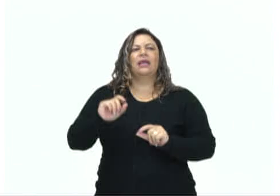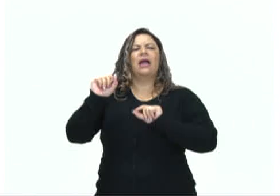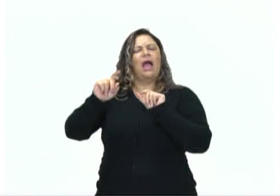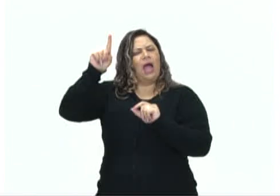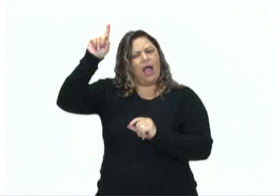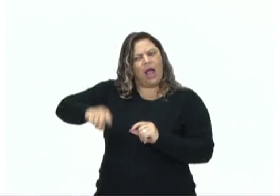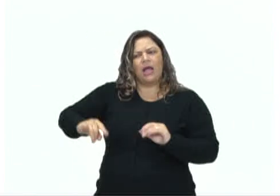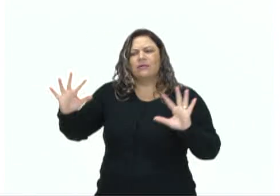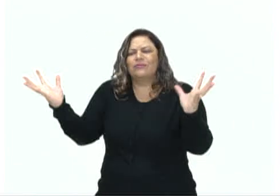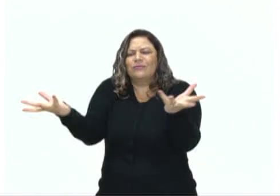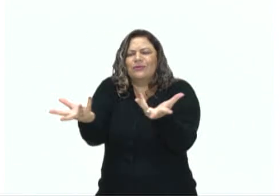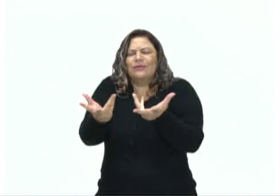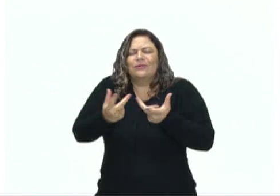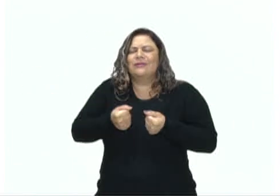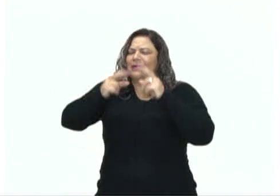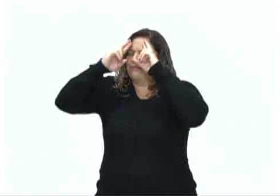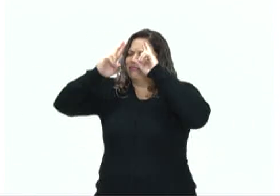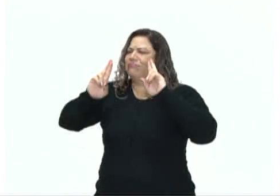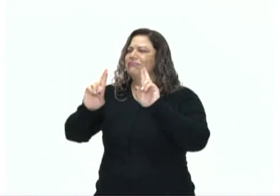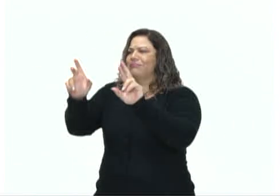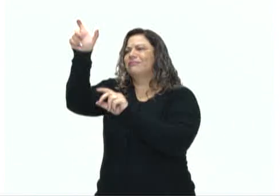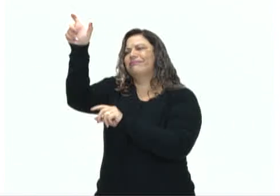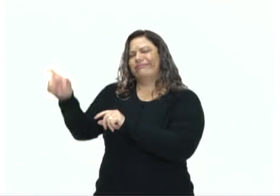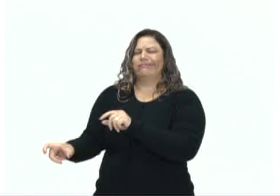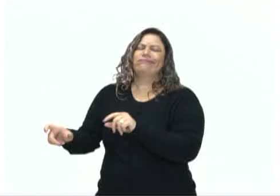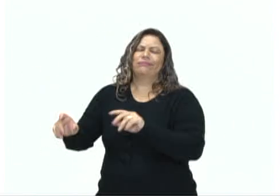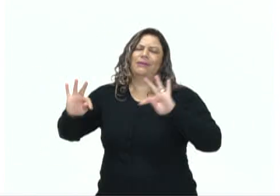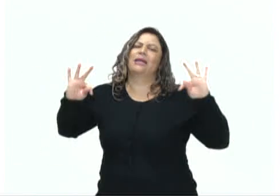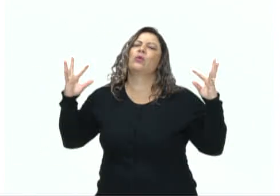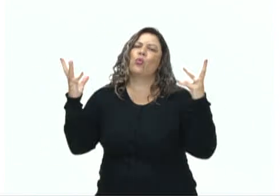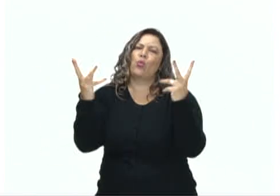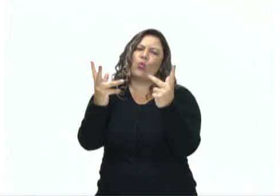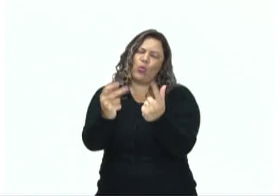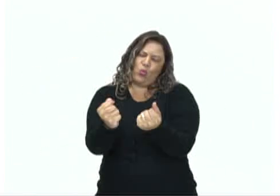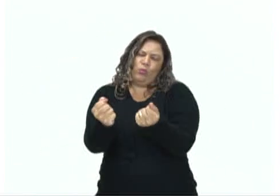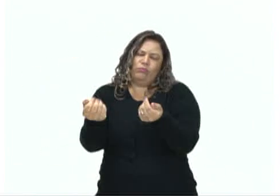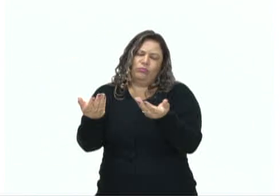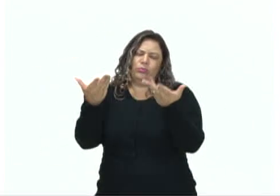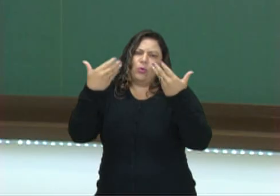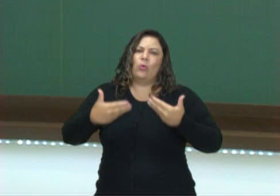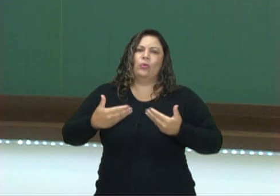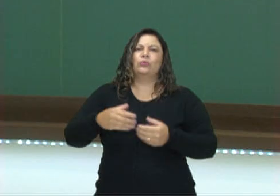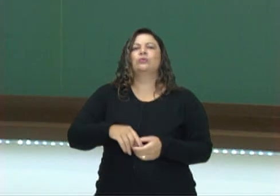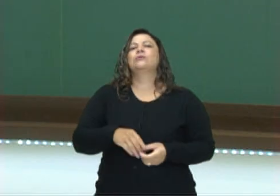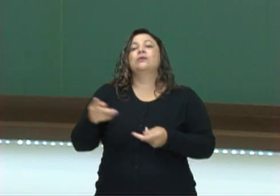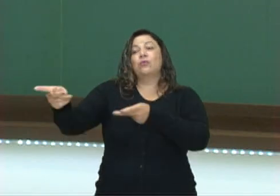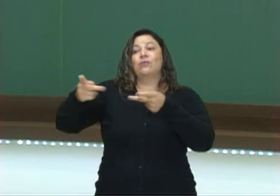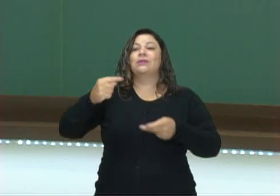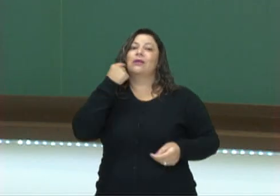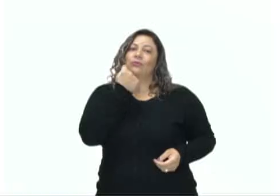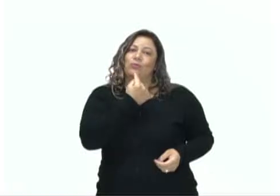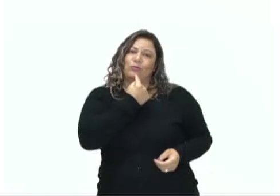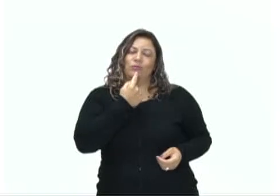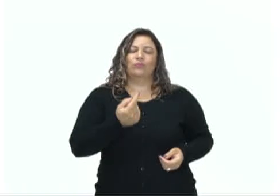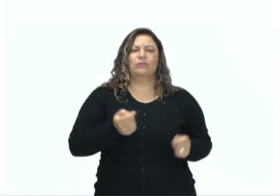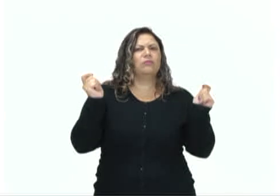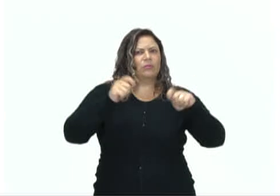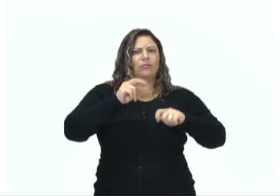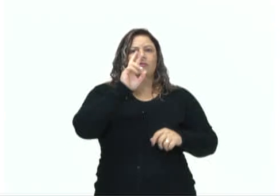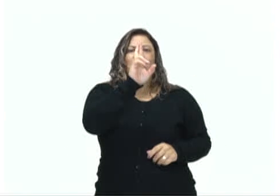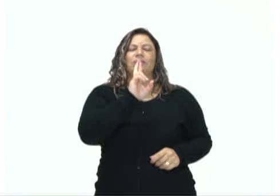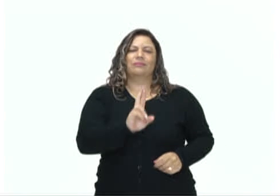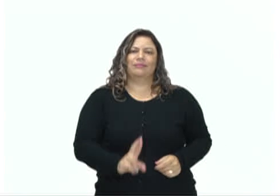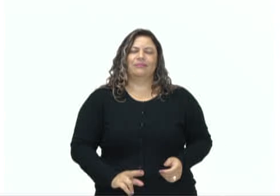acolhedor e respeitoso para com a gente e os nossos convidados surdos. Pode responder.